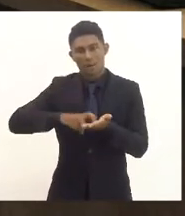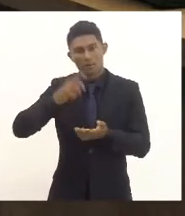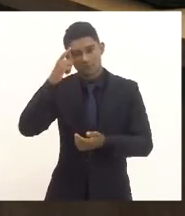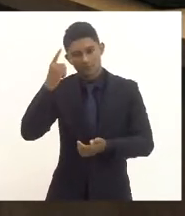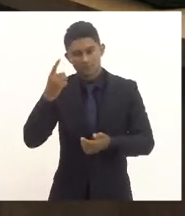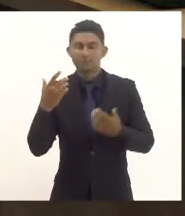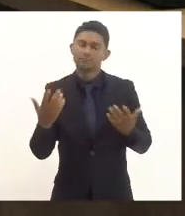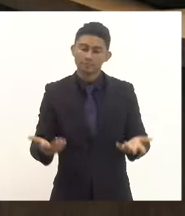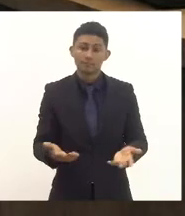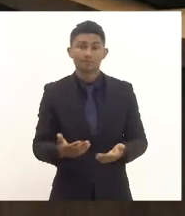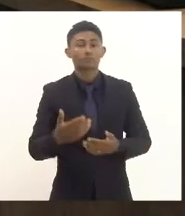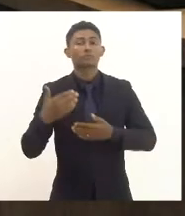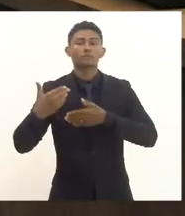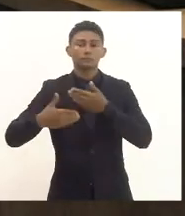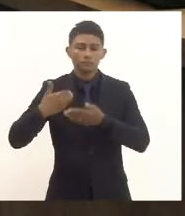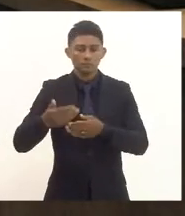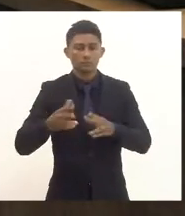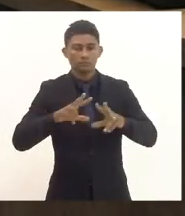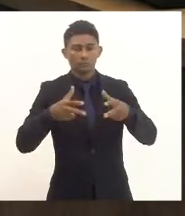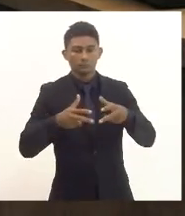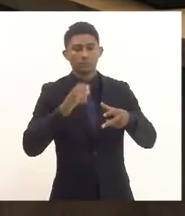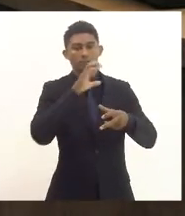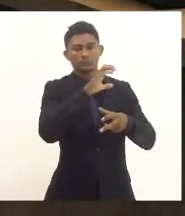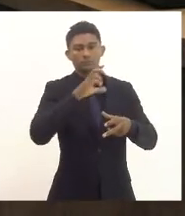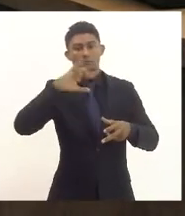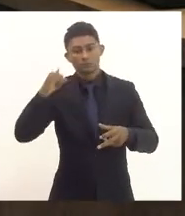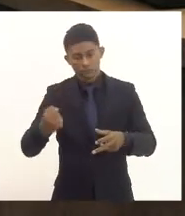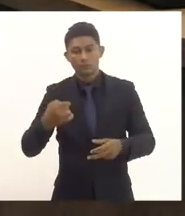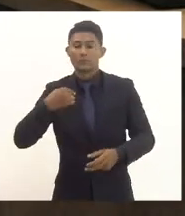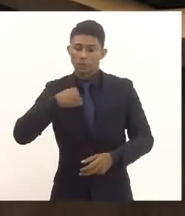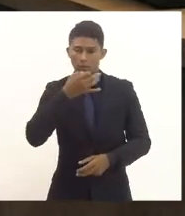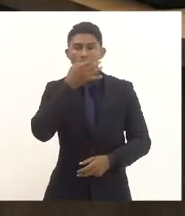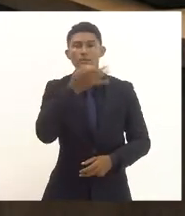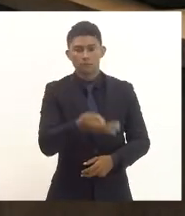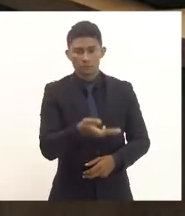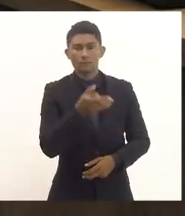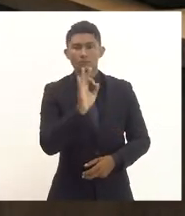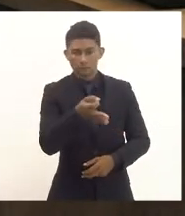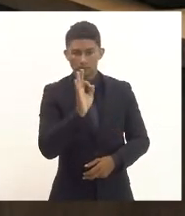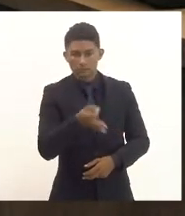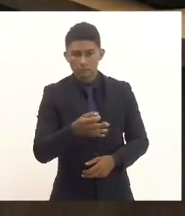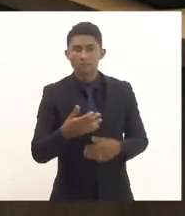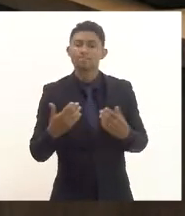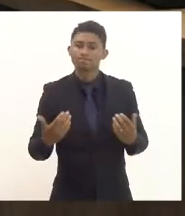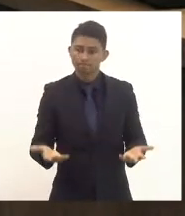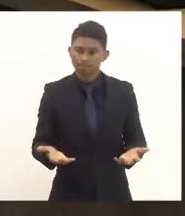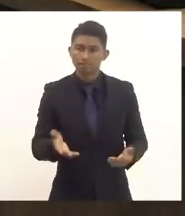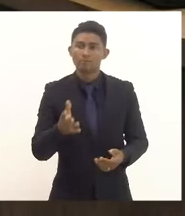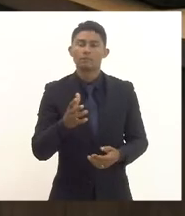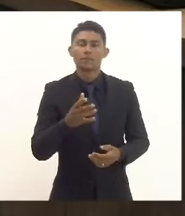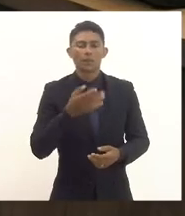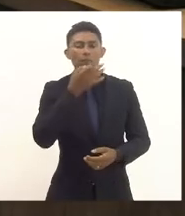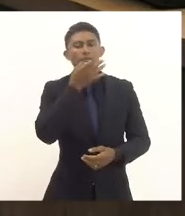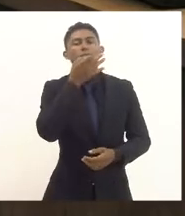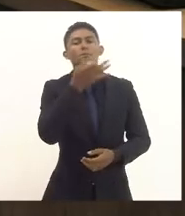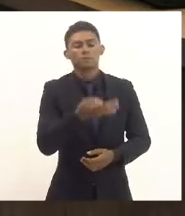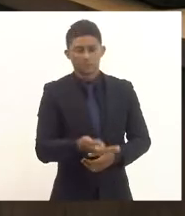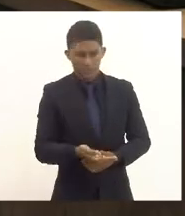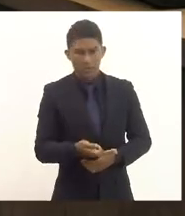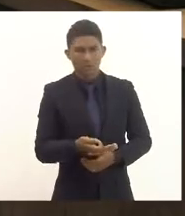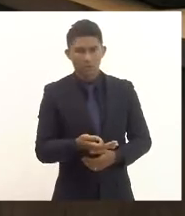Oi e eu vou dar o parecer na ccj E será um parecer eminentemente técnico